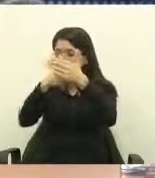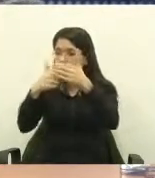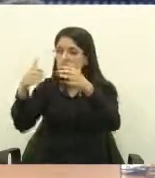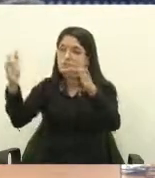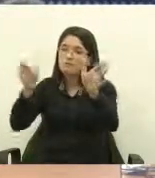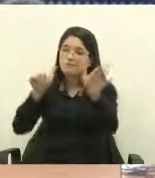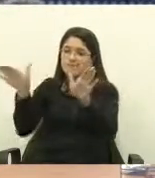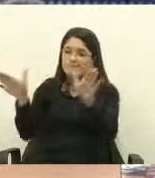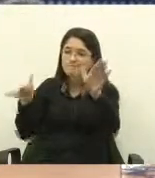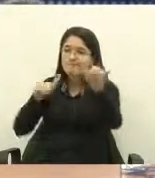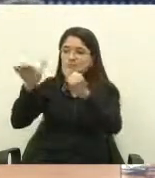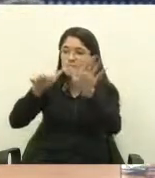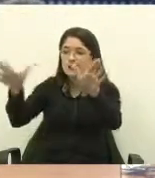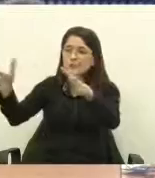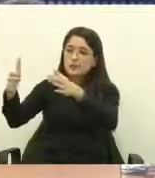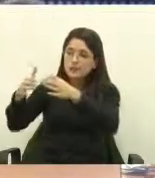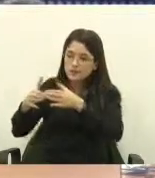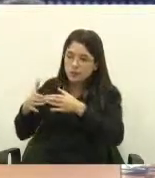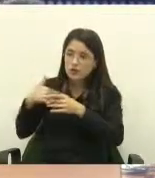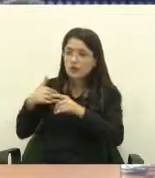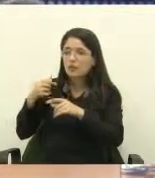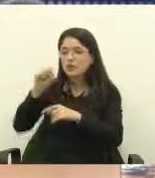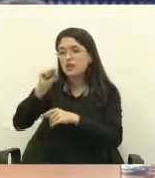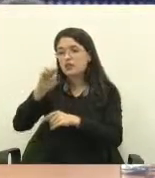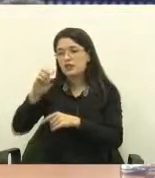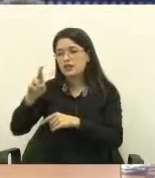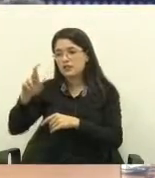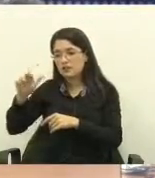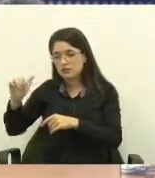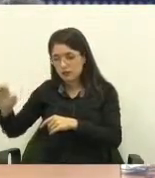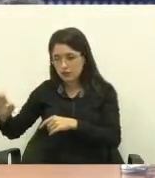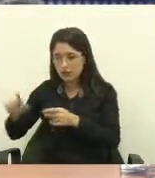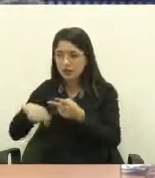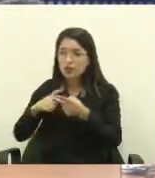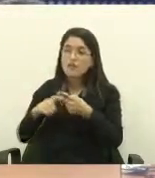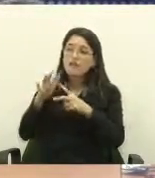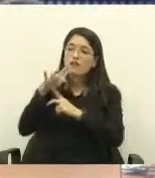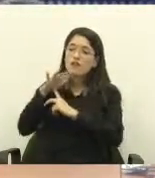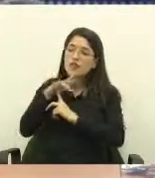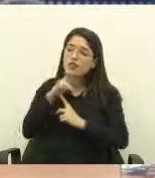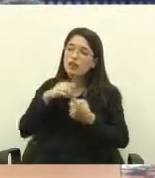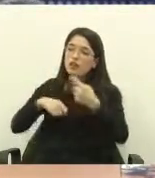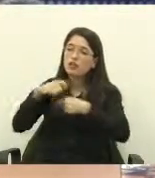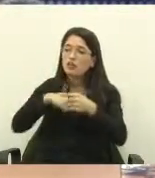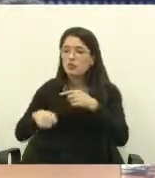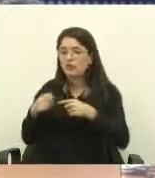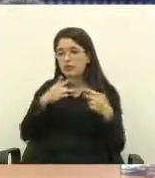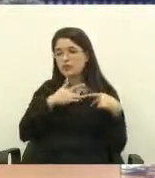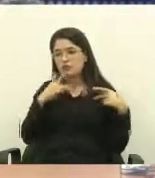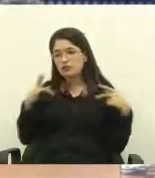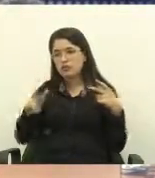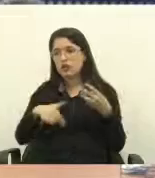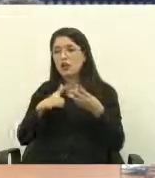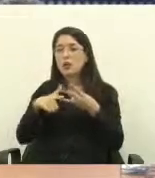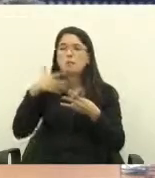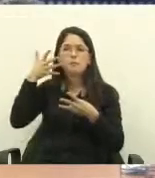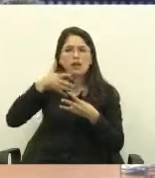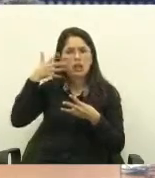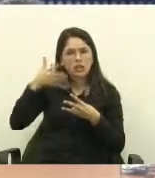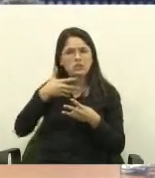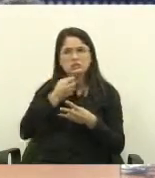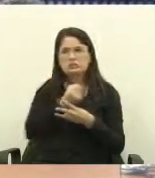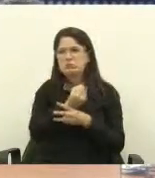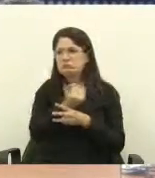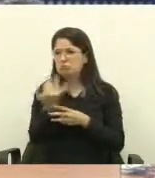ensino, o SEBRAE, colocamos a nossa Feira de Economia Solidária, trouxemos palestrantes renomados para